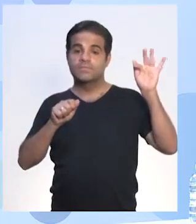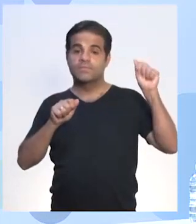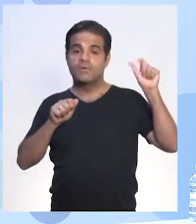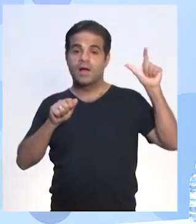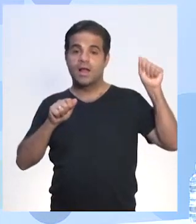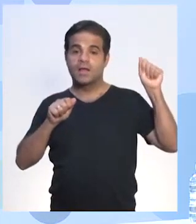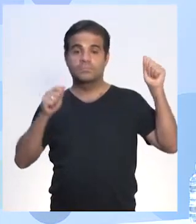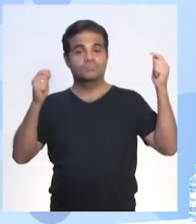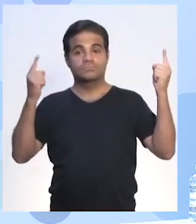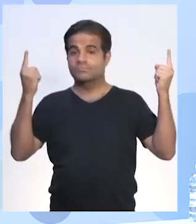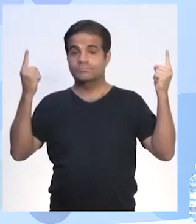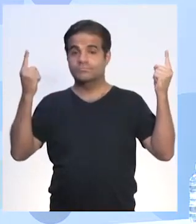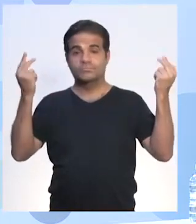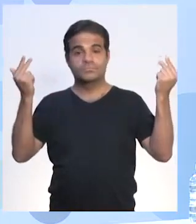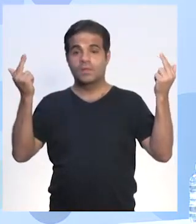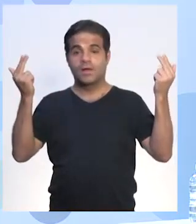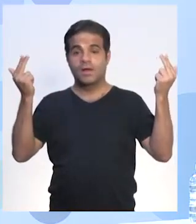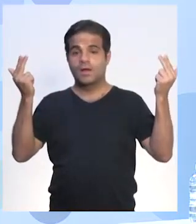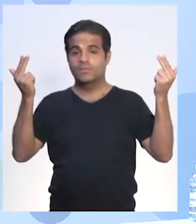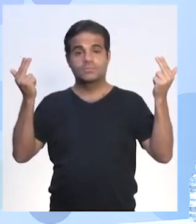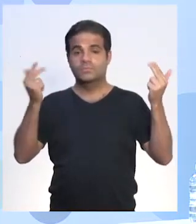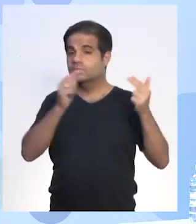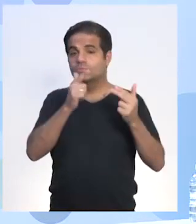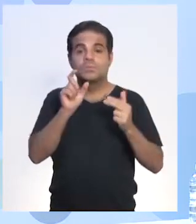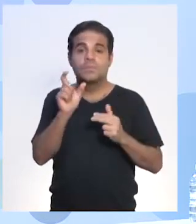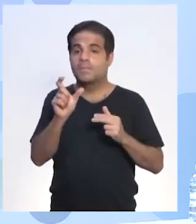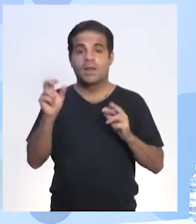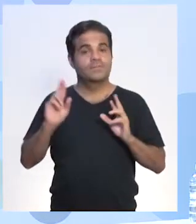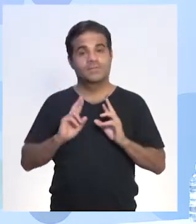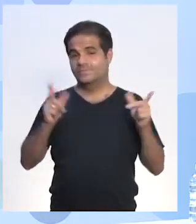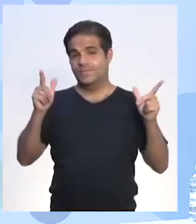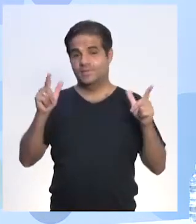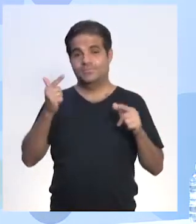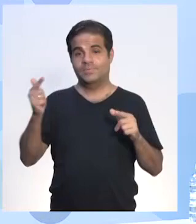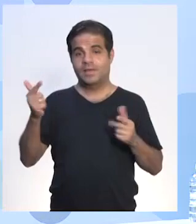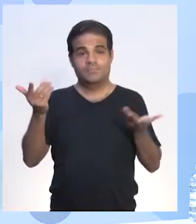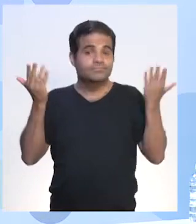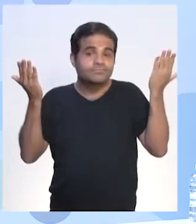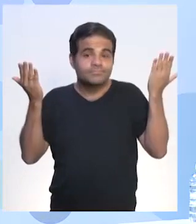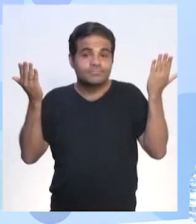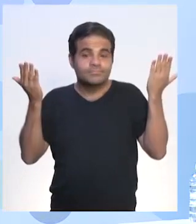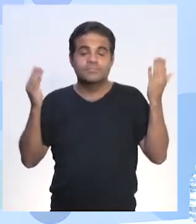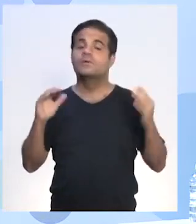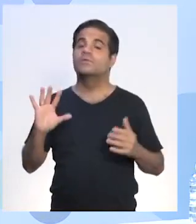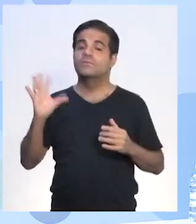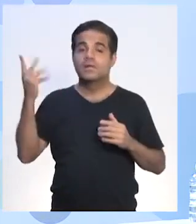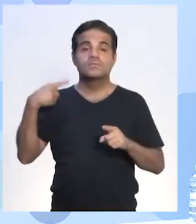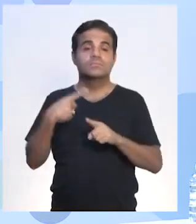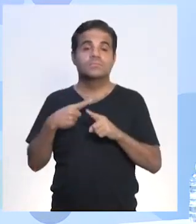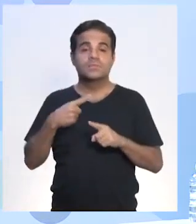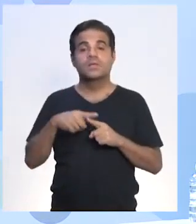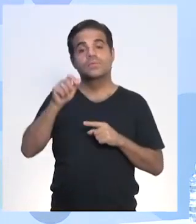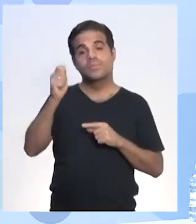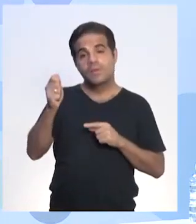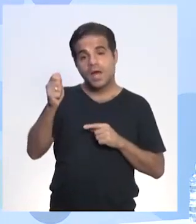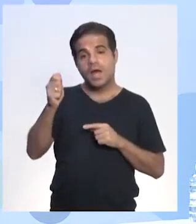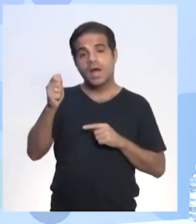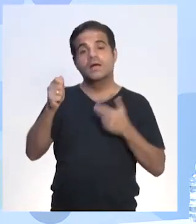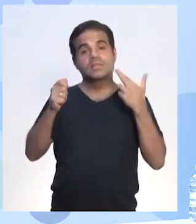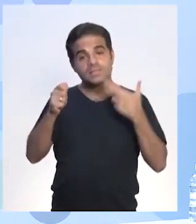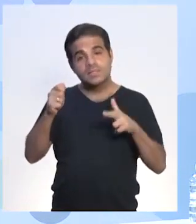tenho fala de novo. Então, eu não tenho uma palavra diferente. Isso acontece porque o A está